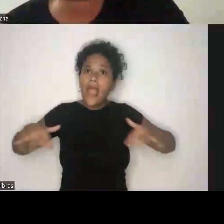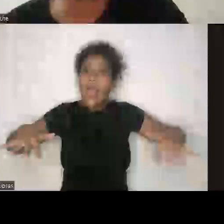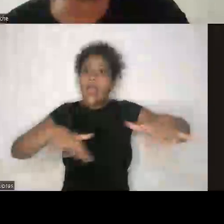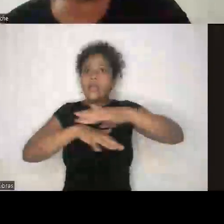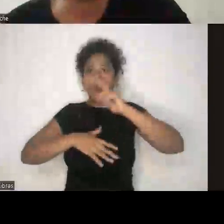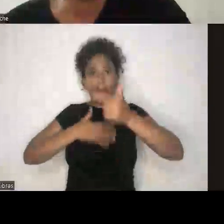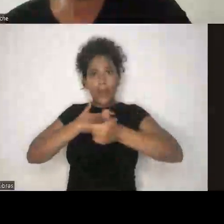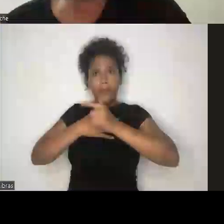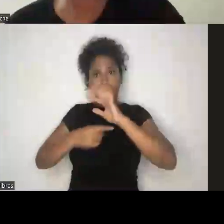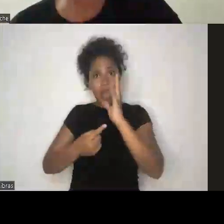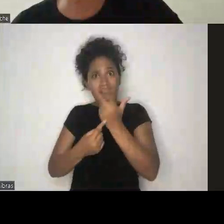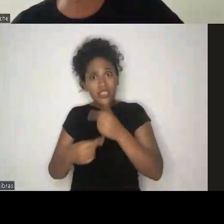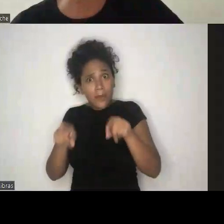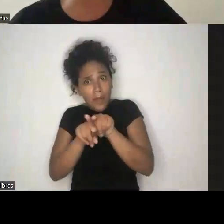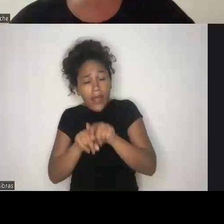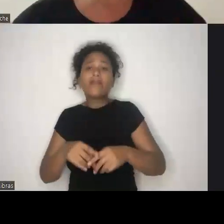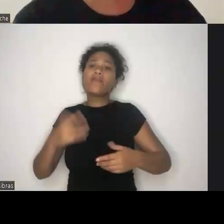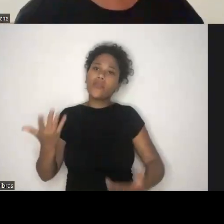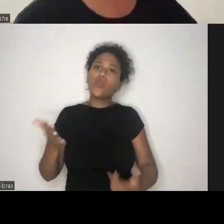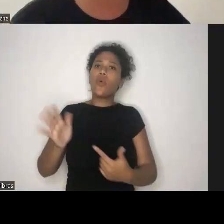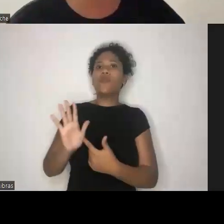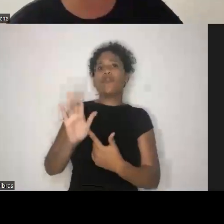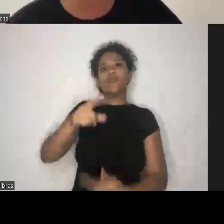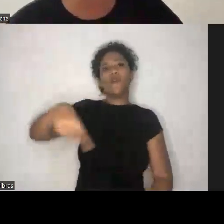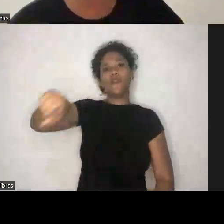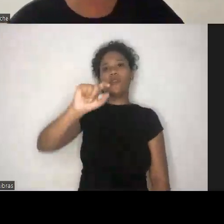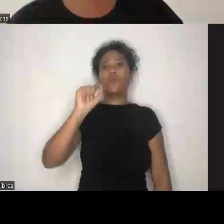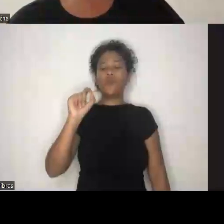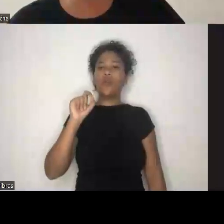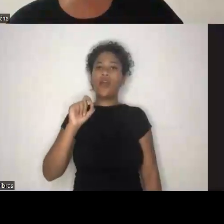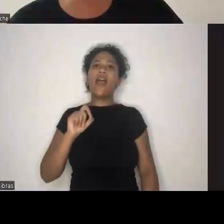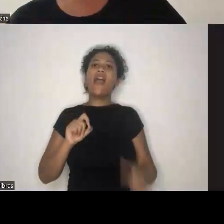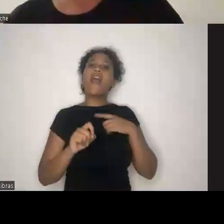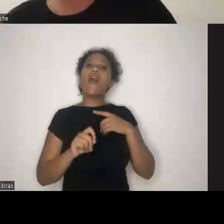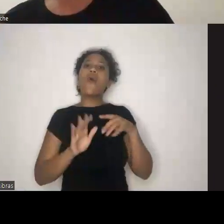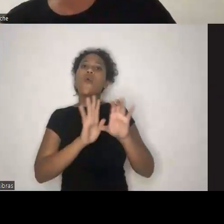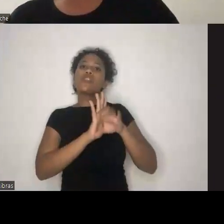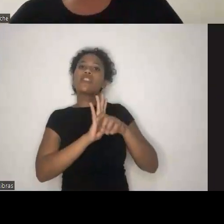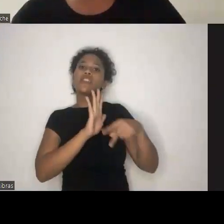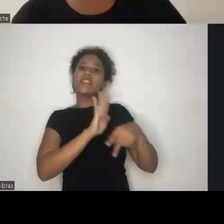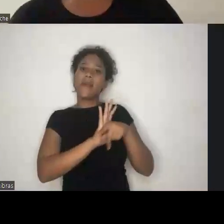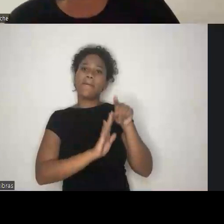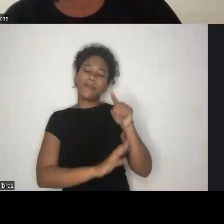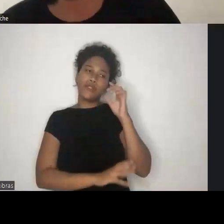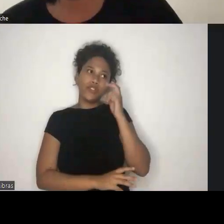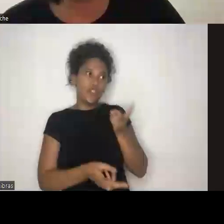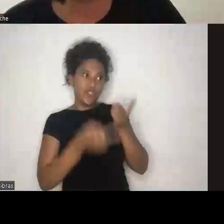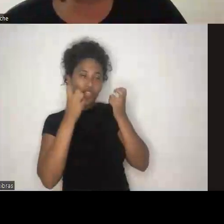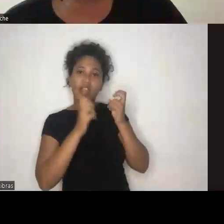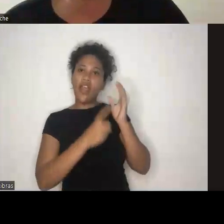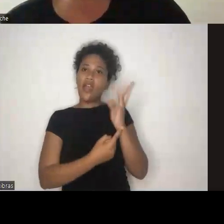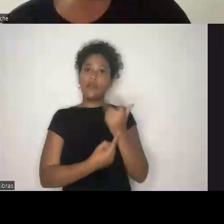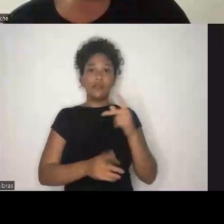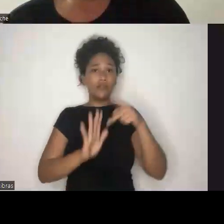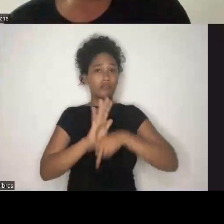papel da arte também então eu tô mostrando para vocês aqui Concept artes de uma academia que um projeto que eles não tava acreditando